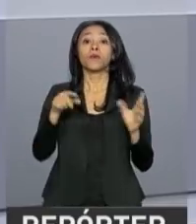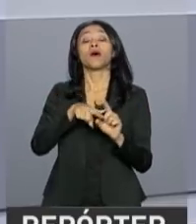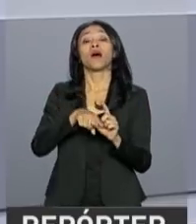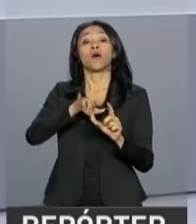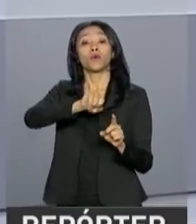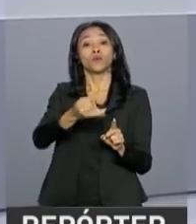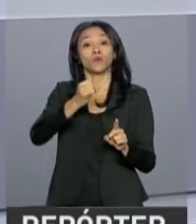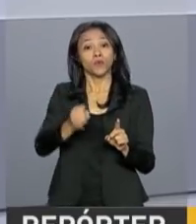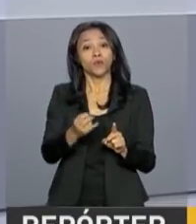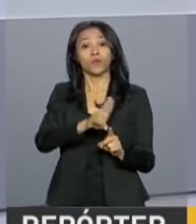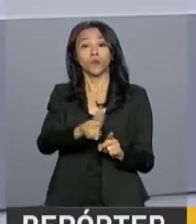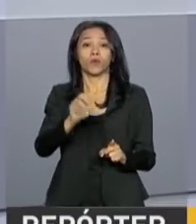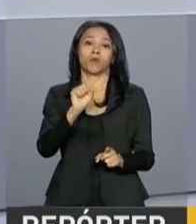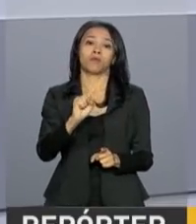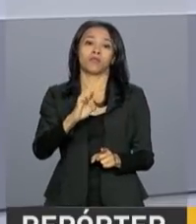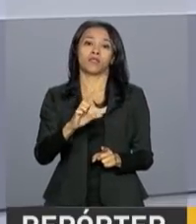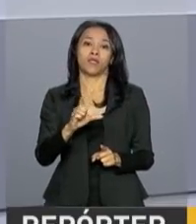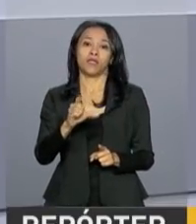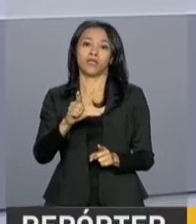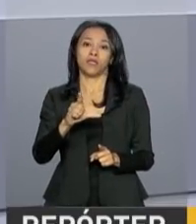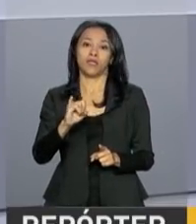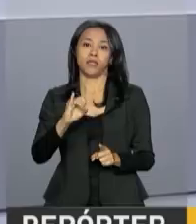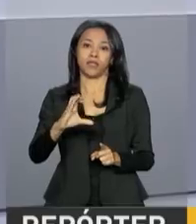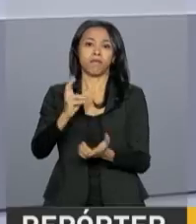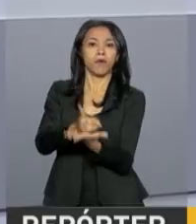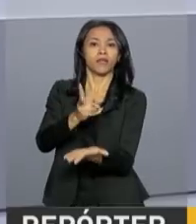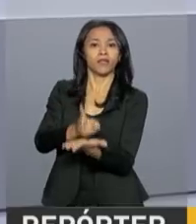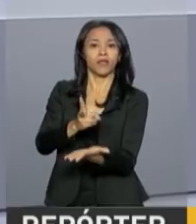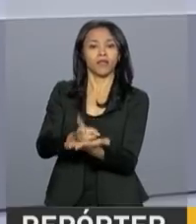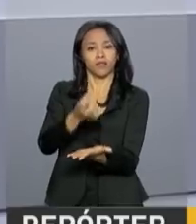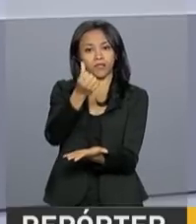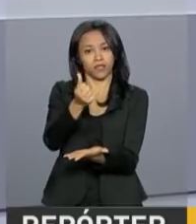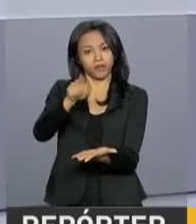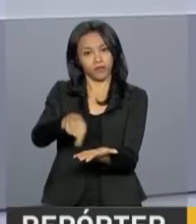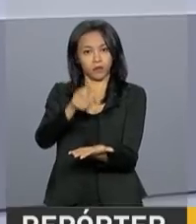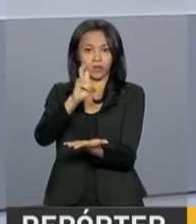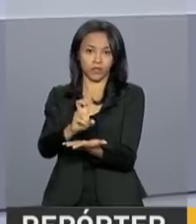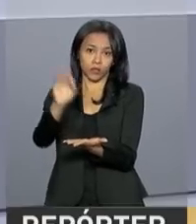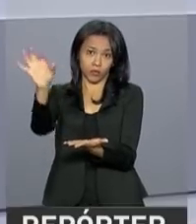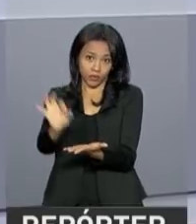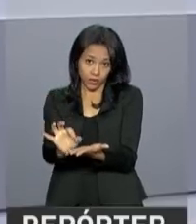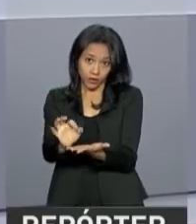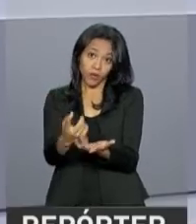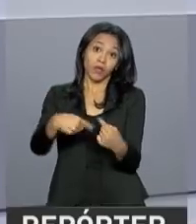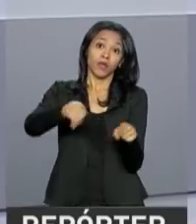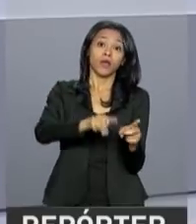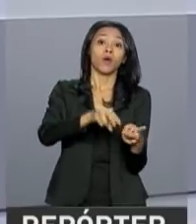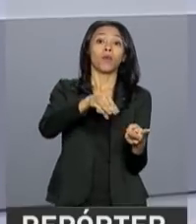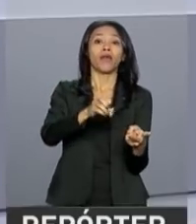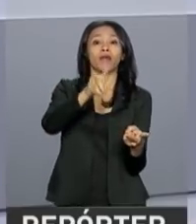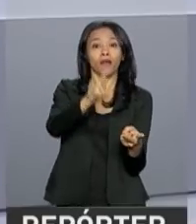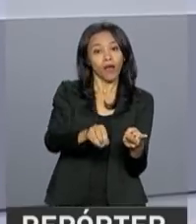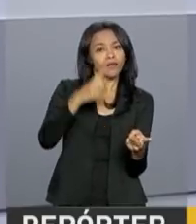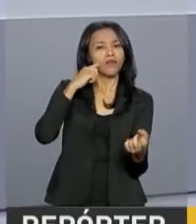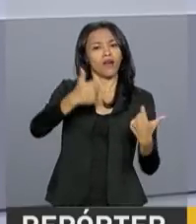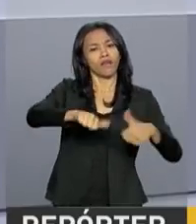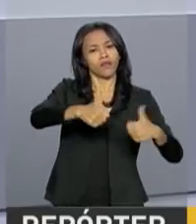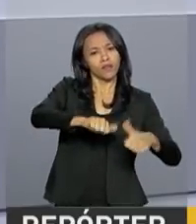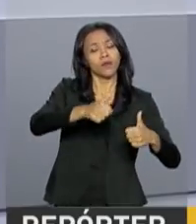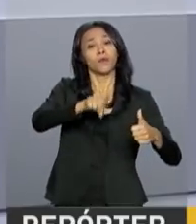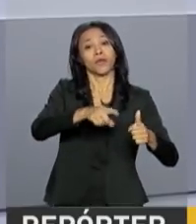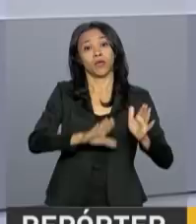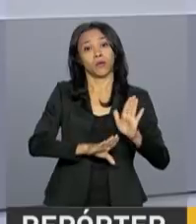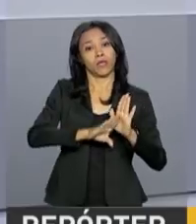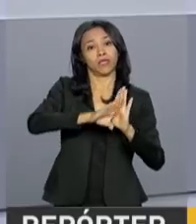juros a selic para o final do ano foi mantida em 6 e meio por cento o mercado revisou também a expectativa de crescimento da economia